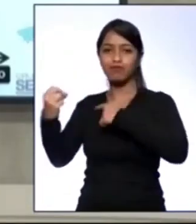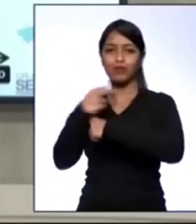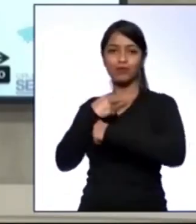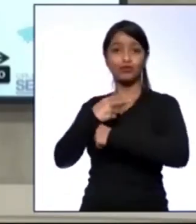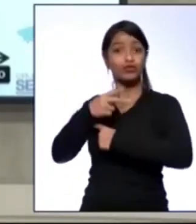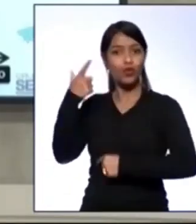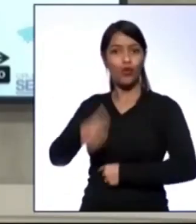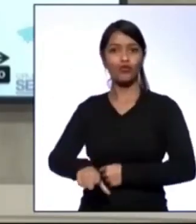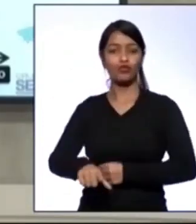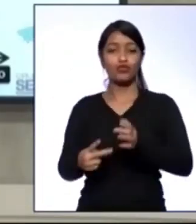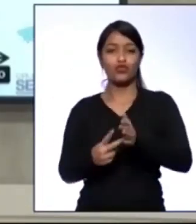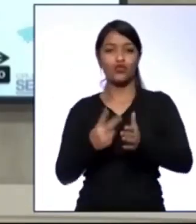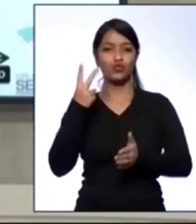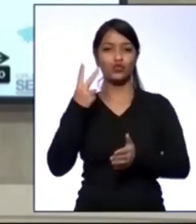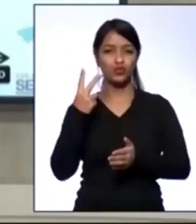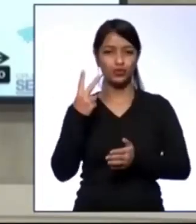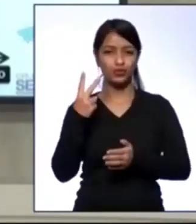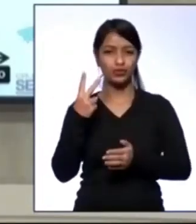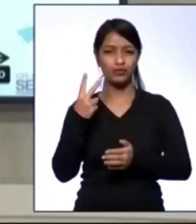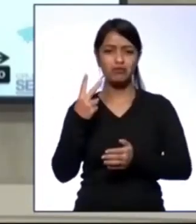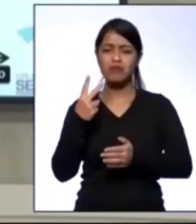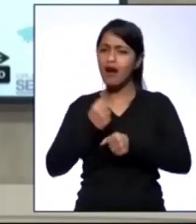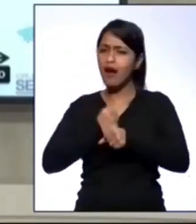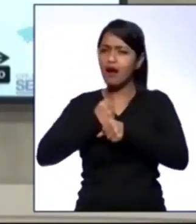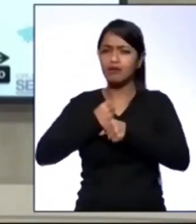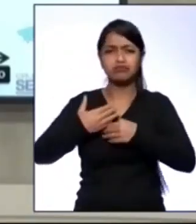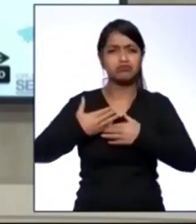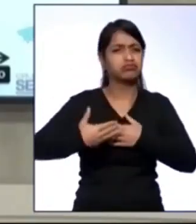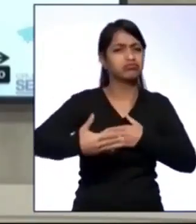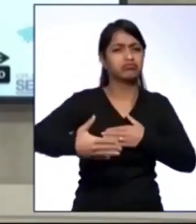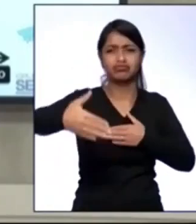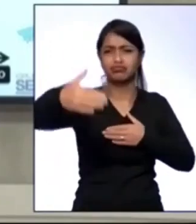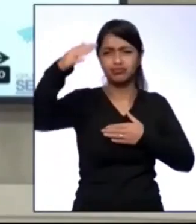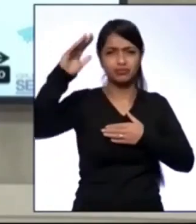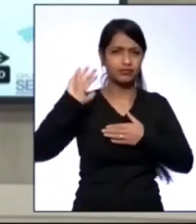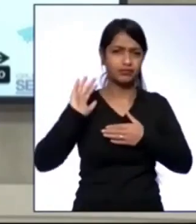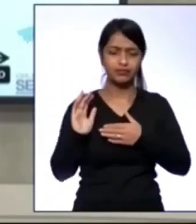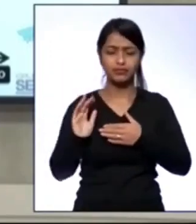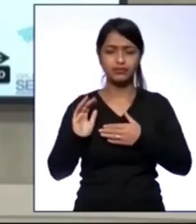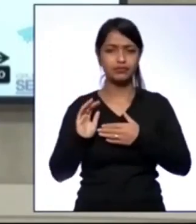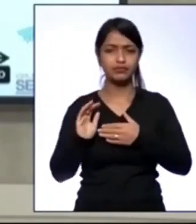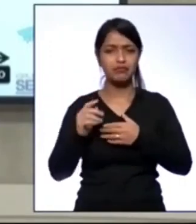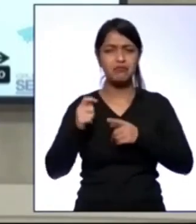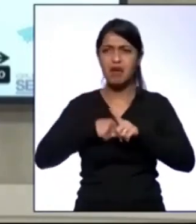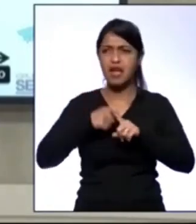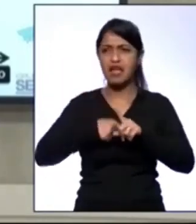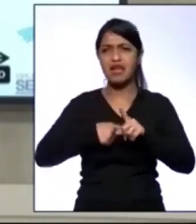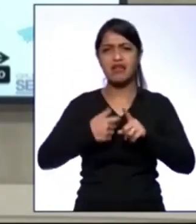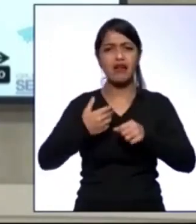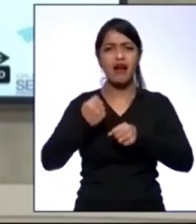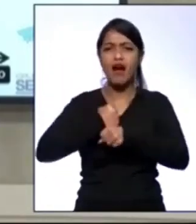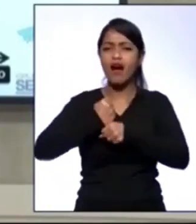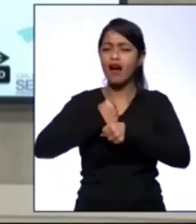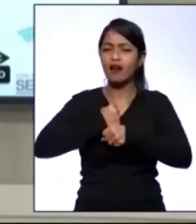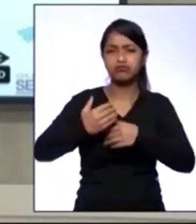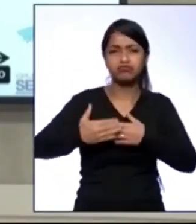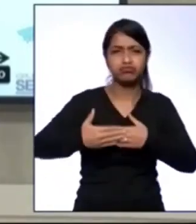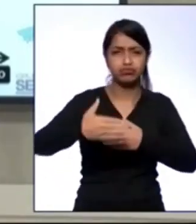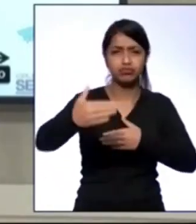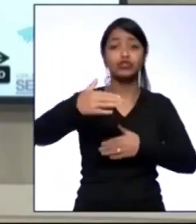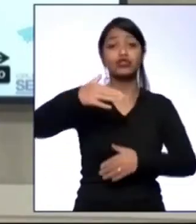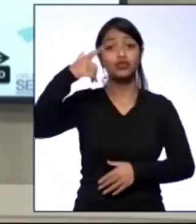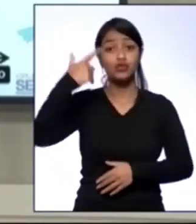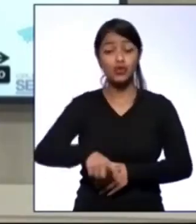num segundo momento, tempos depois, imagine anos depois, meses, anos depois, eu entro em contato com